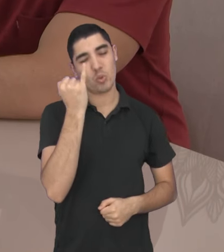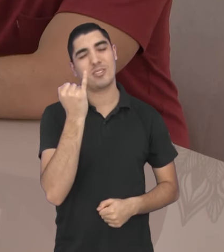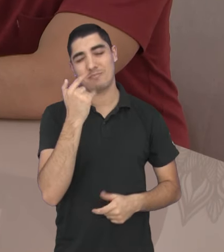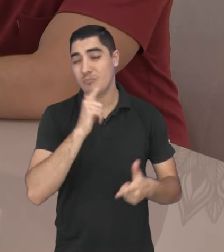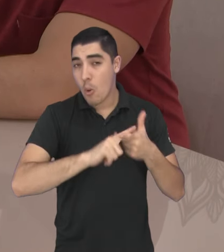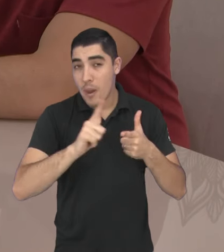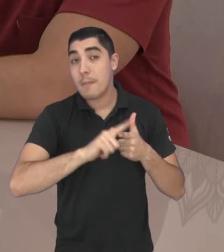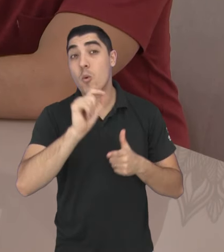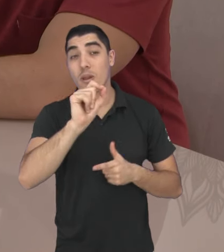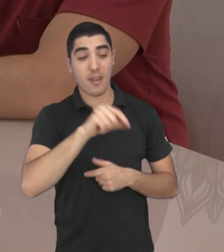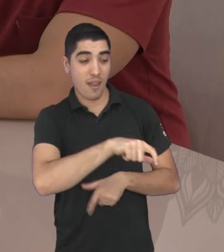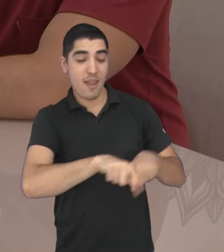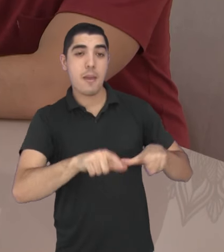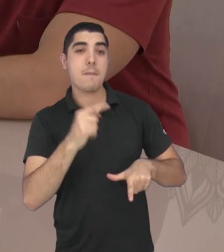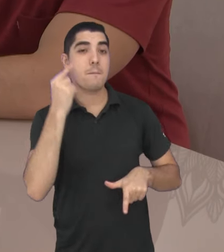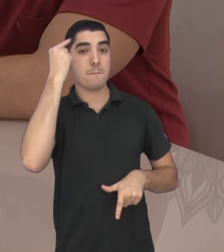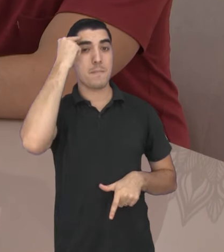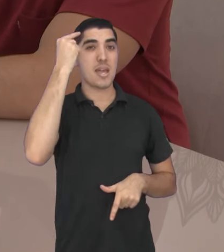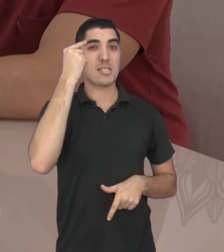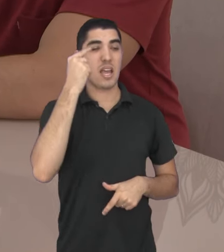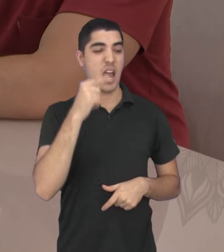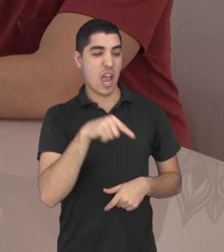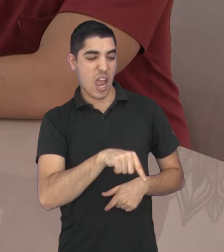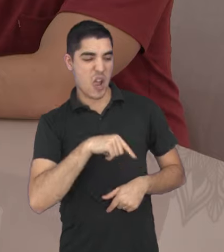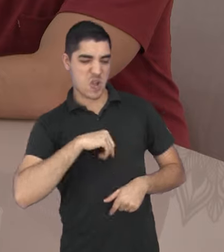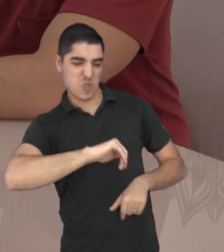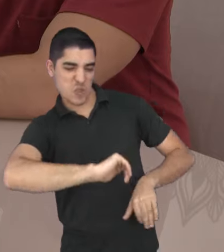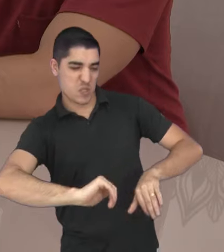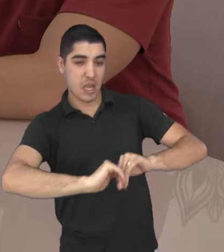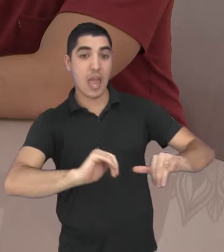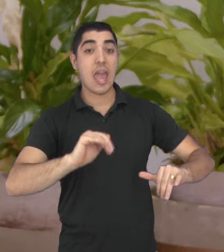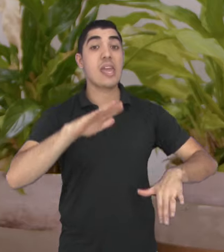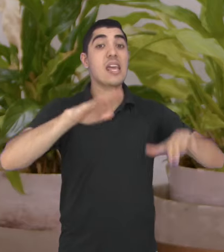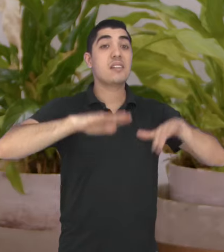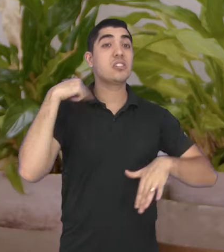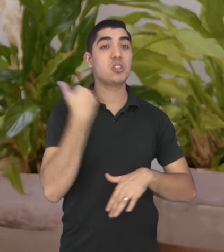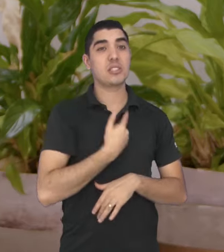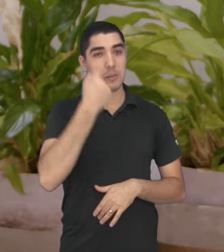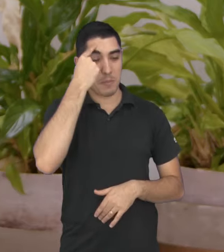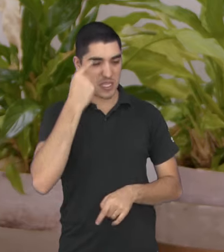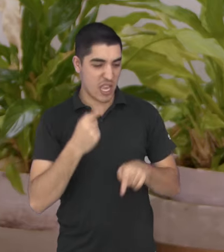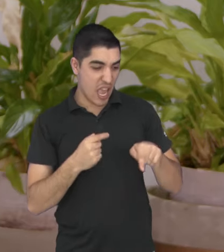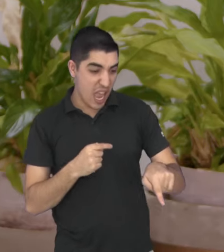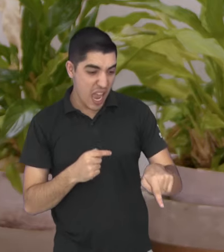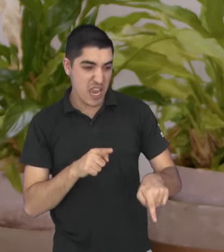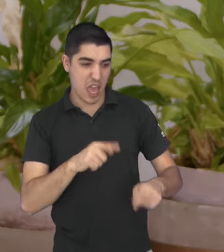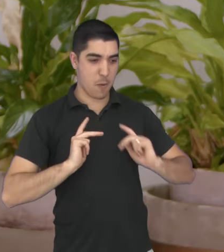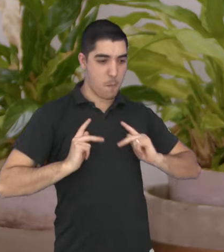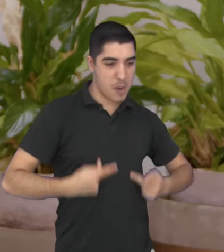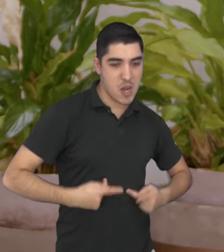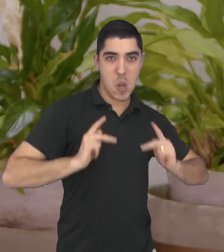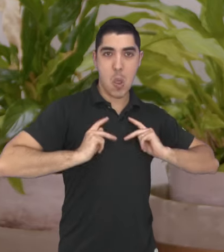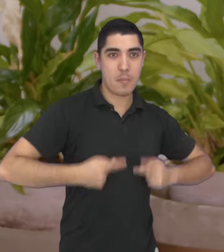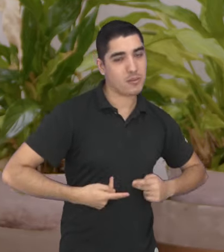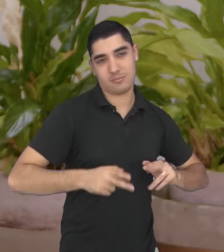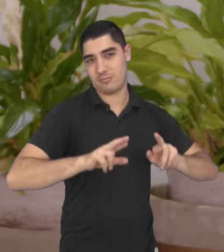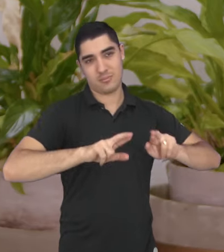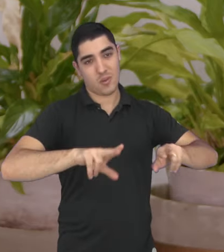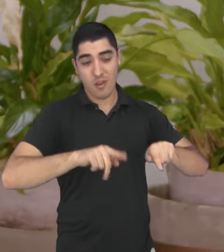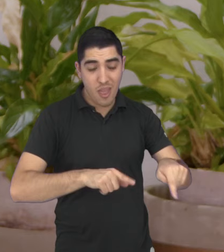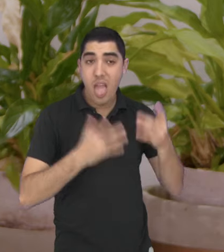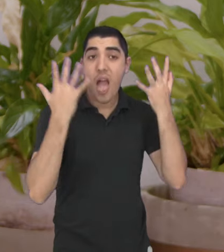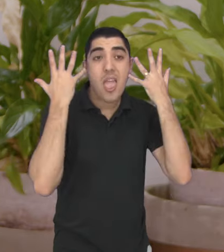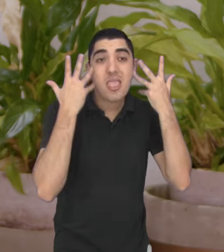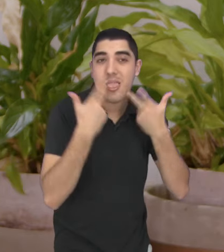que a gente esquece é que eles têm instinto. E a gente humaniza muito eles. E a gente tira o instinto ali do meio do caminho e acaba